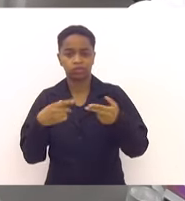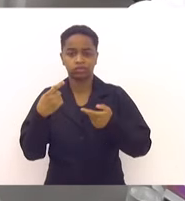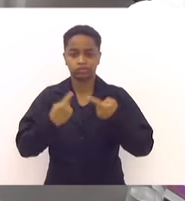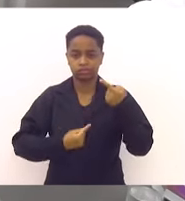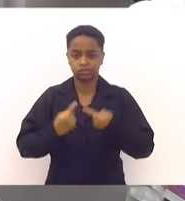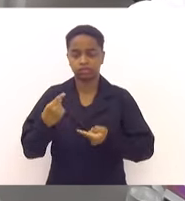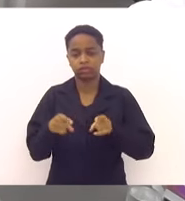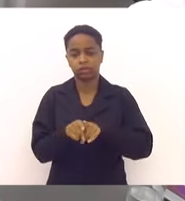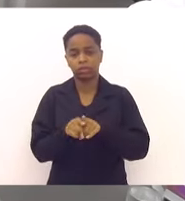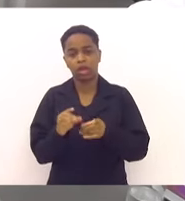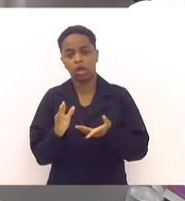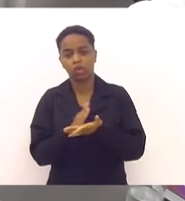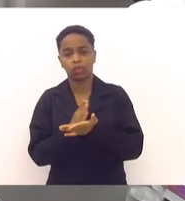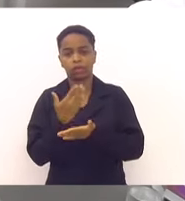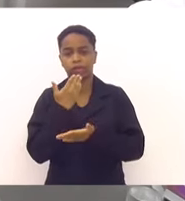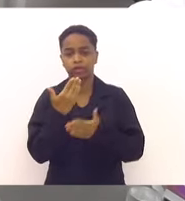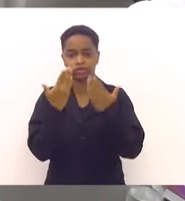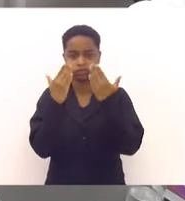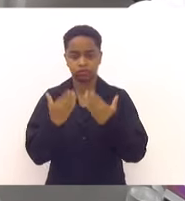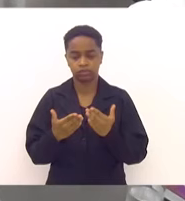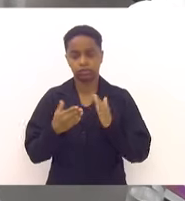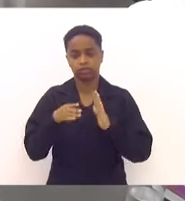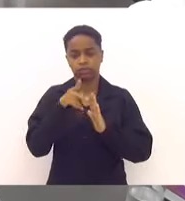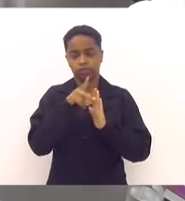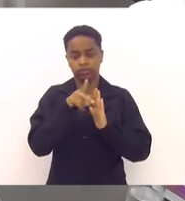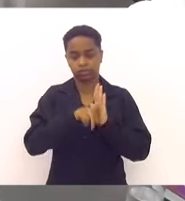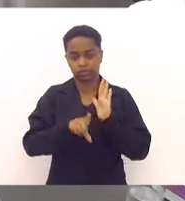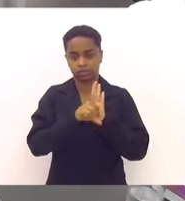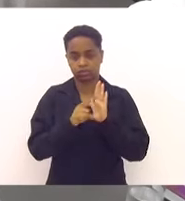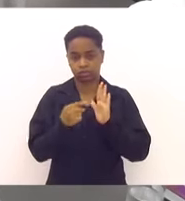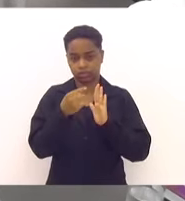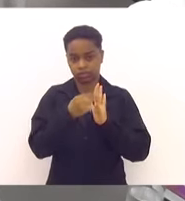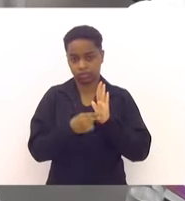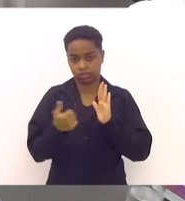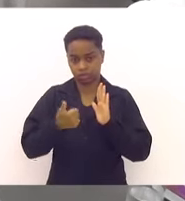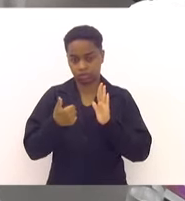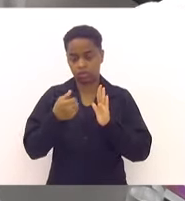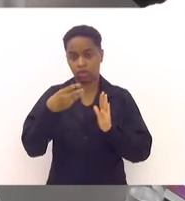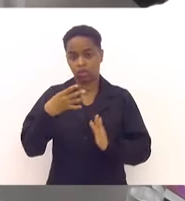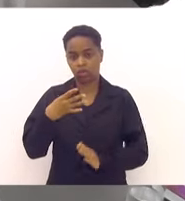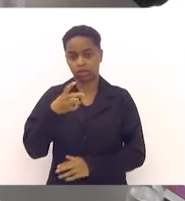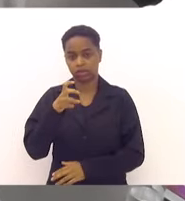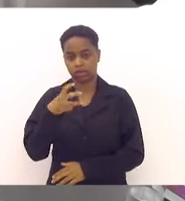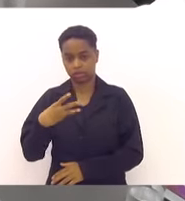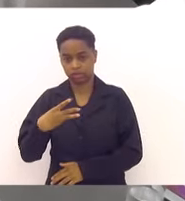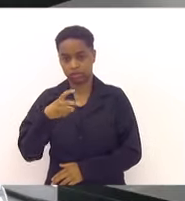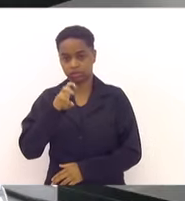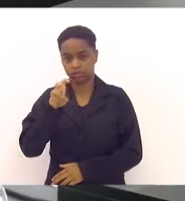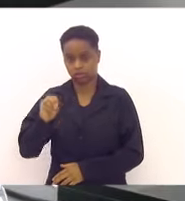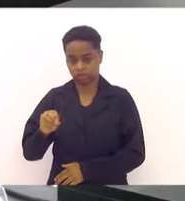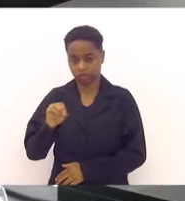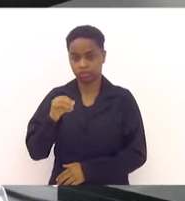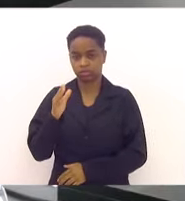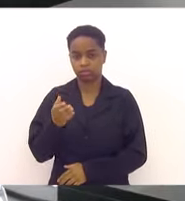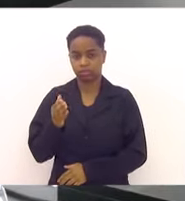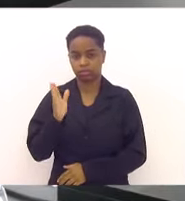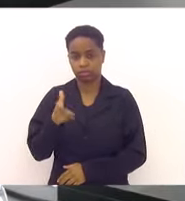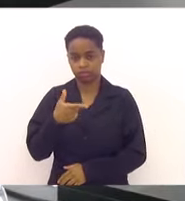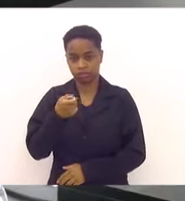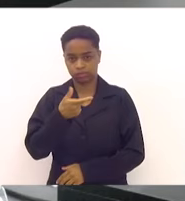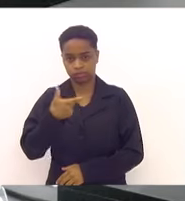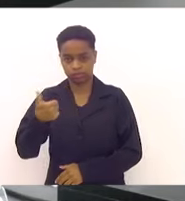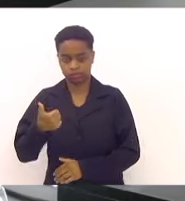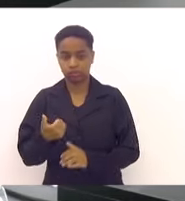vista. Bem, passo ao projeto número 1 da pauta, é o PL 4350 de 21, de autoria do deputado Chico Machado,